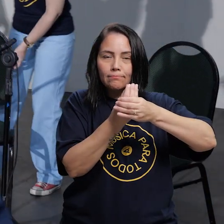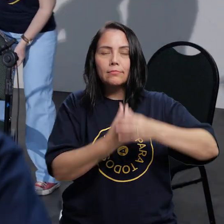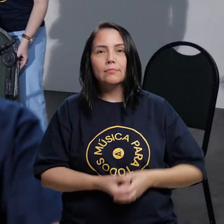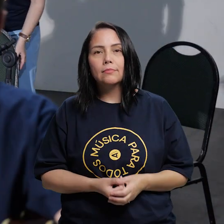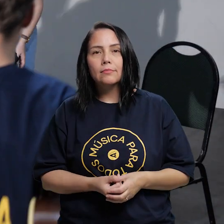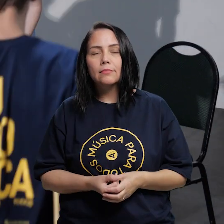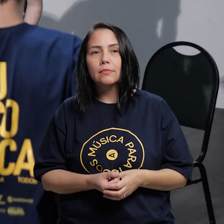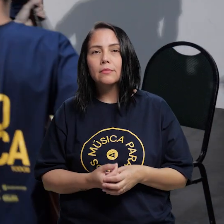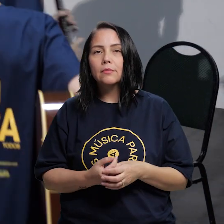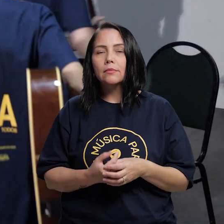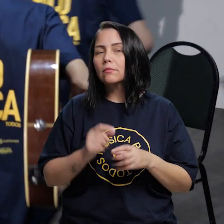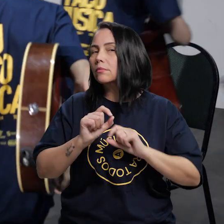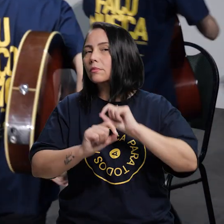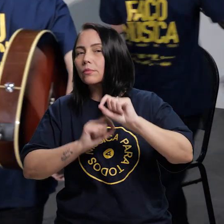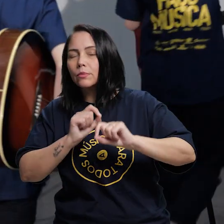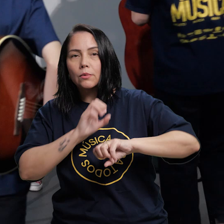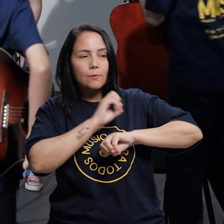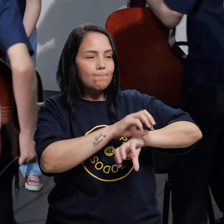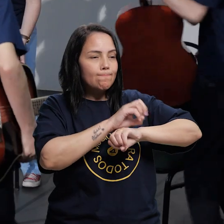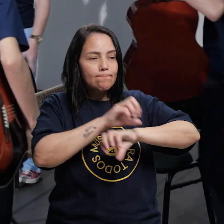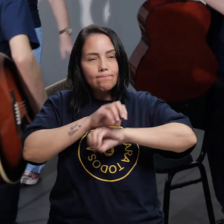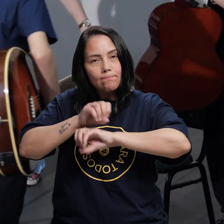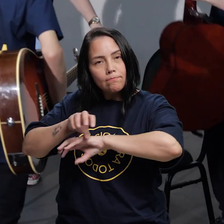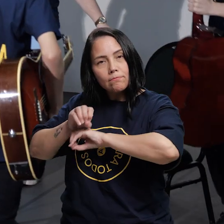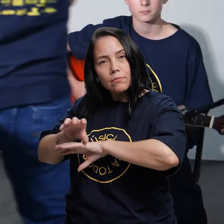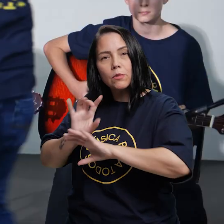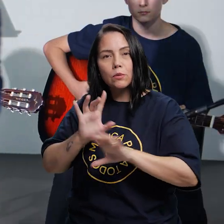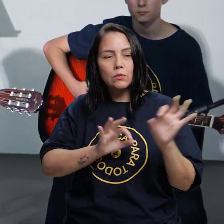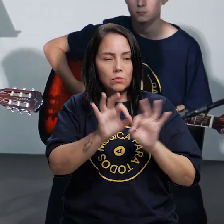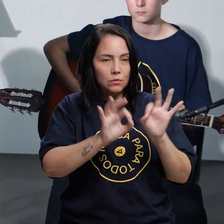E a gente procurou trabalhar. Isso, só vamos.